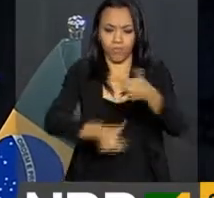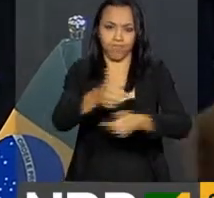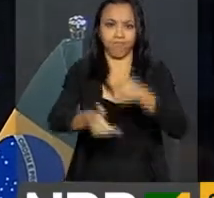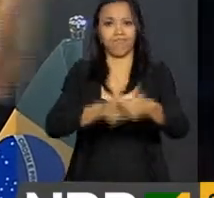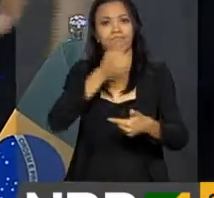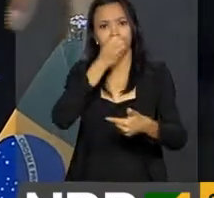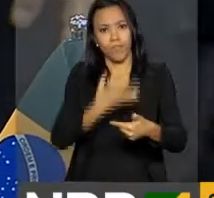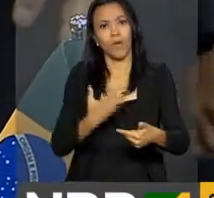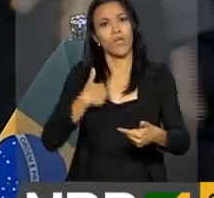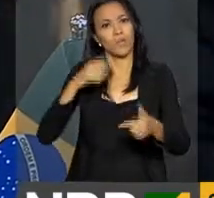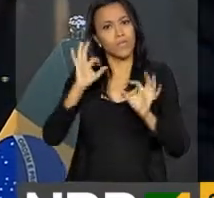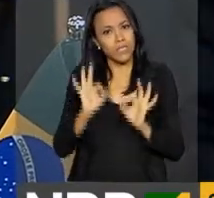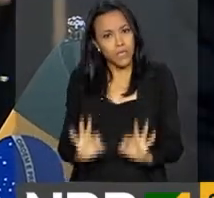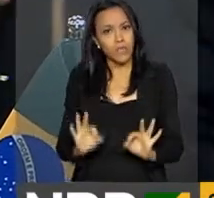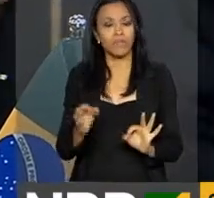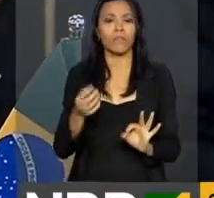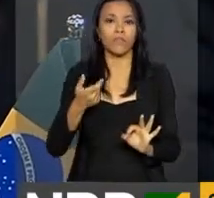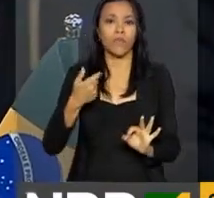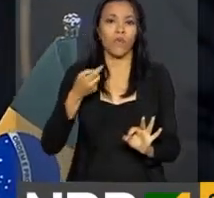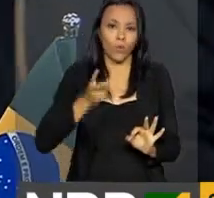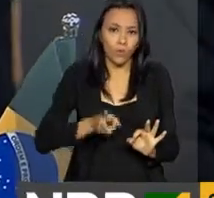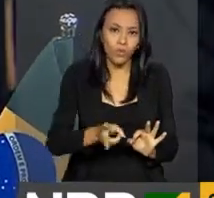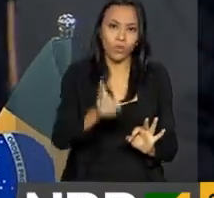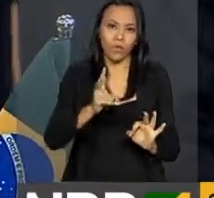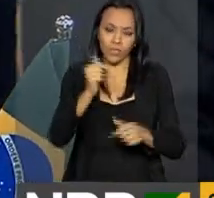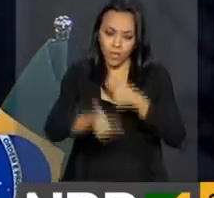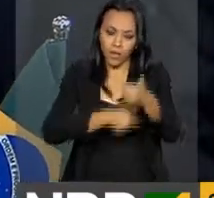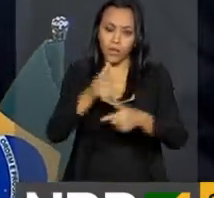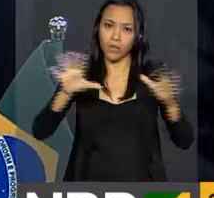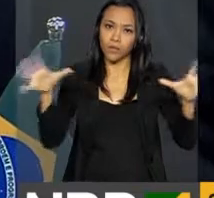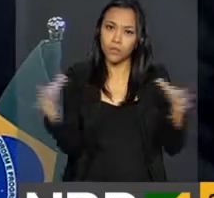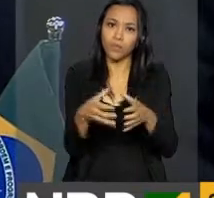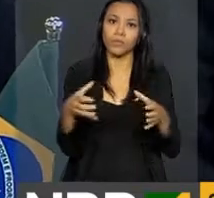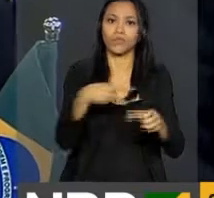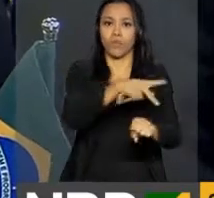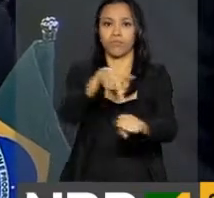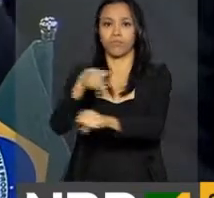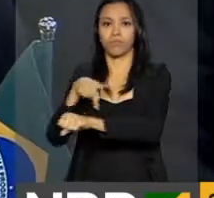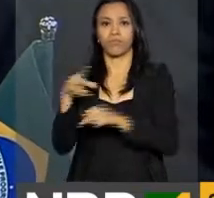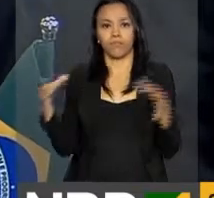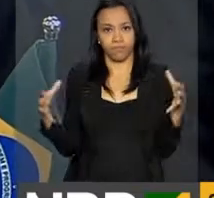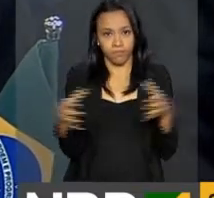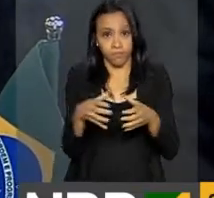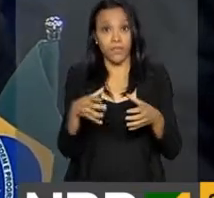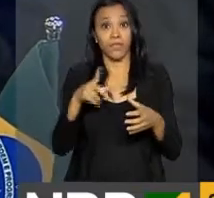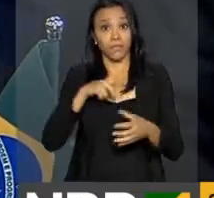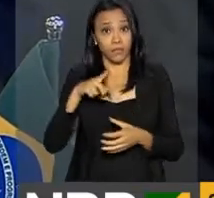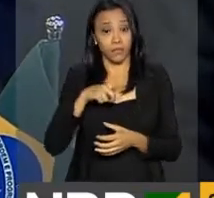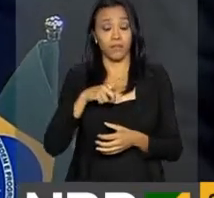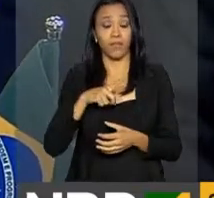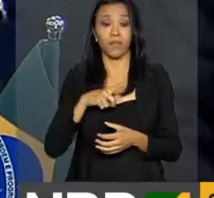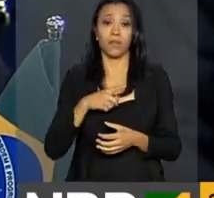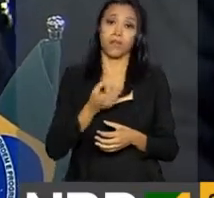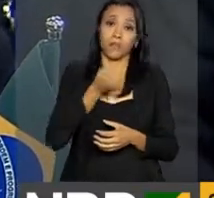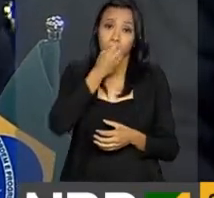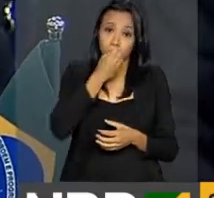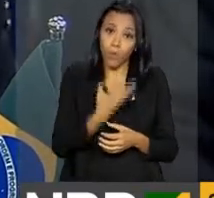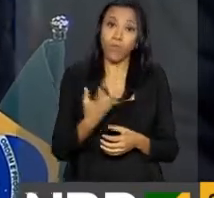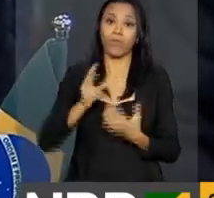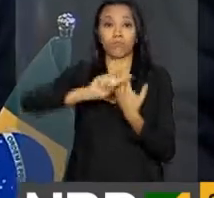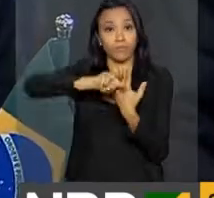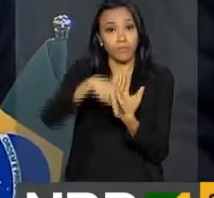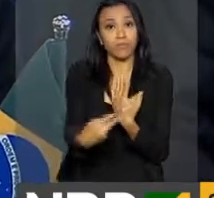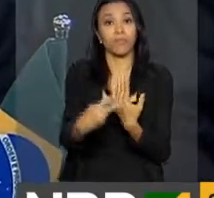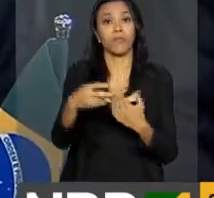de que continuaremos a traduzir essa convergência em resultados tangíveis para nossas sociedades. Mais uma